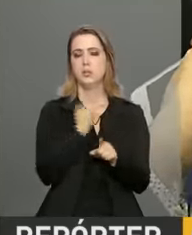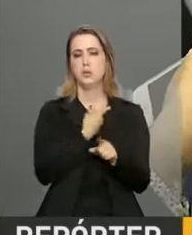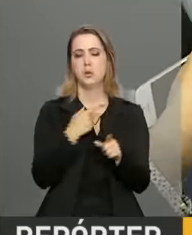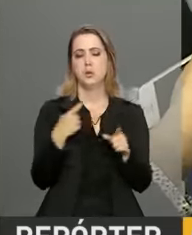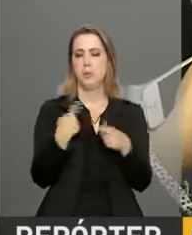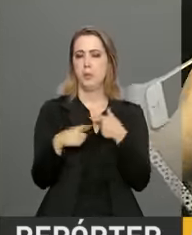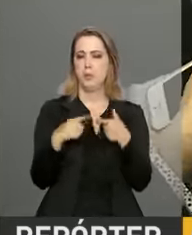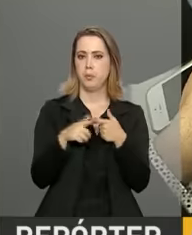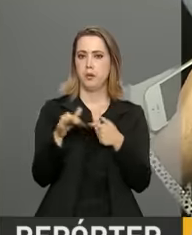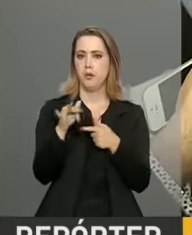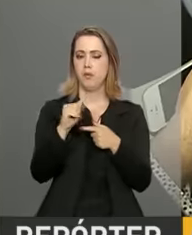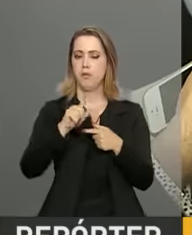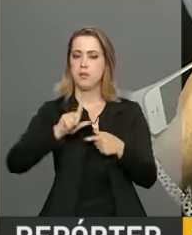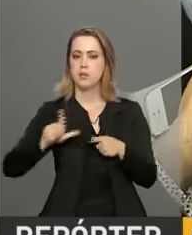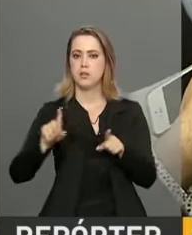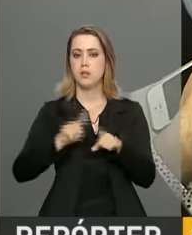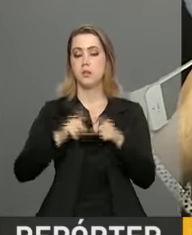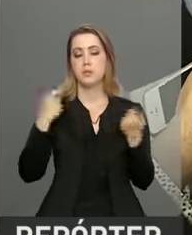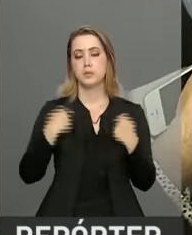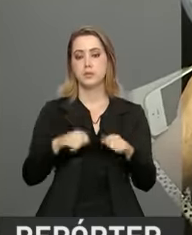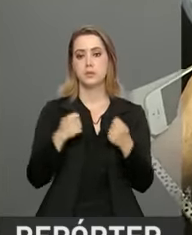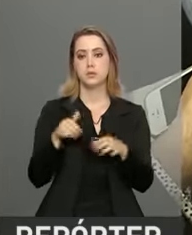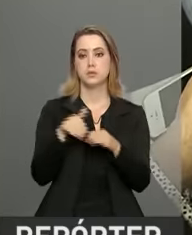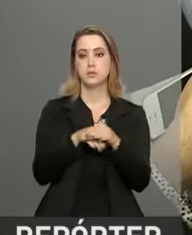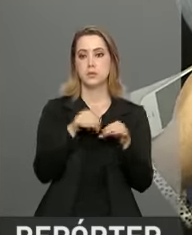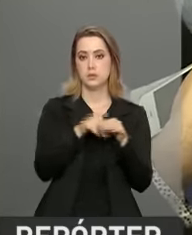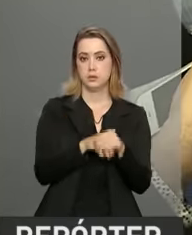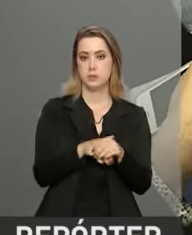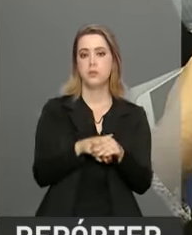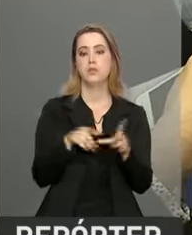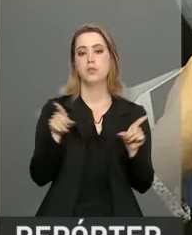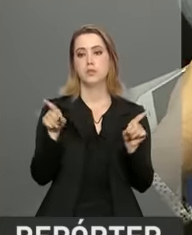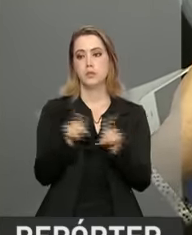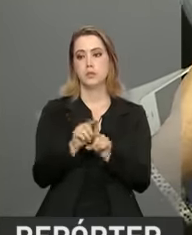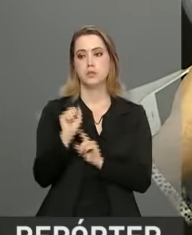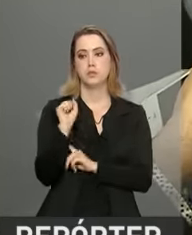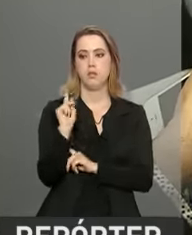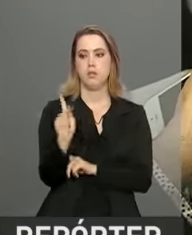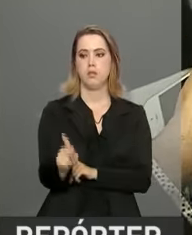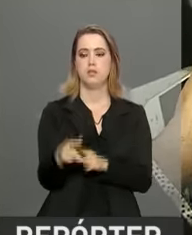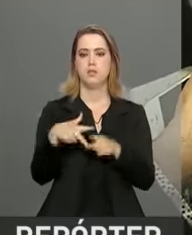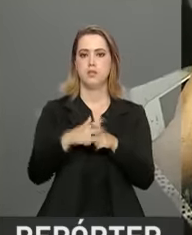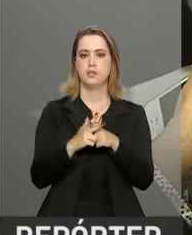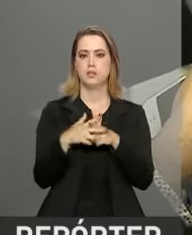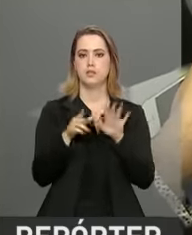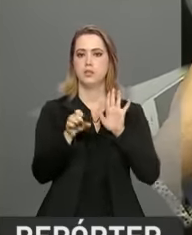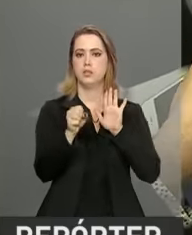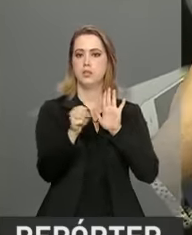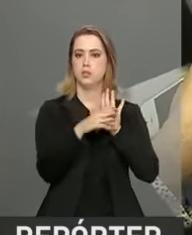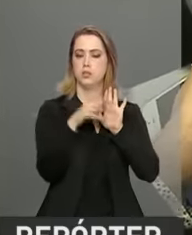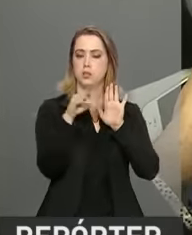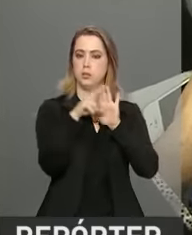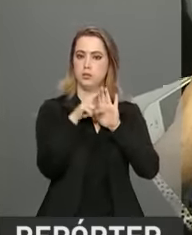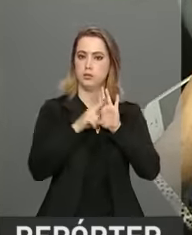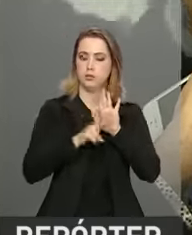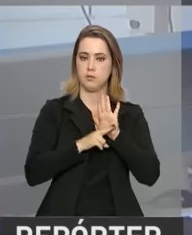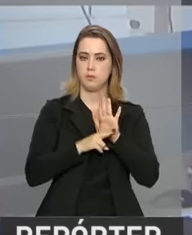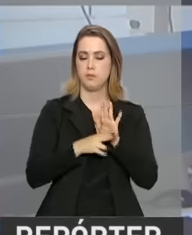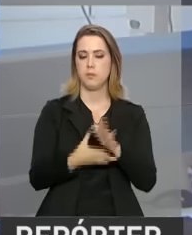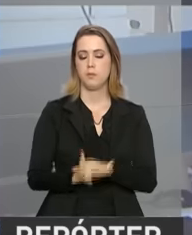fiscal, mas ainda precisa o segundo turno e a reforma da Previdência. Sem a reforma da Previdência, a vitória de hoje não vai